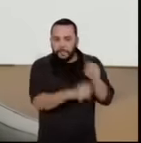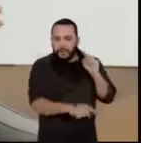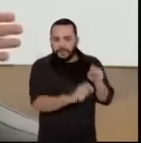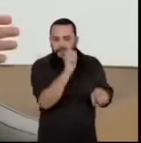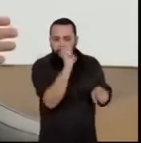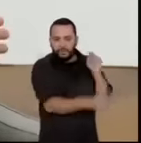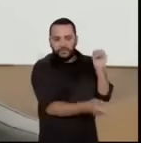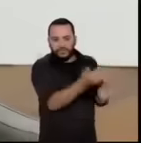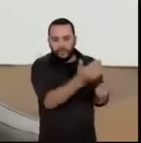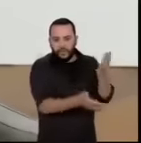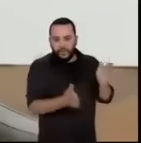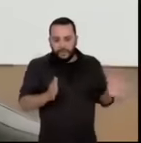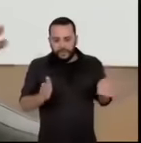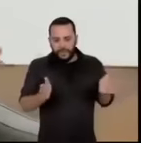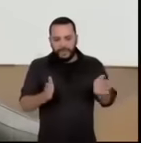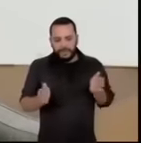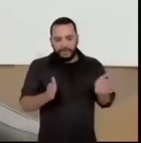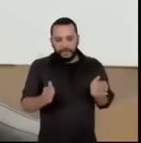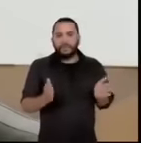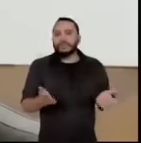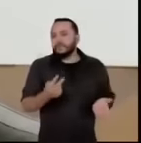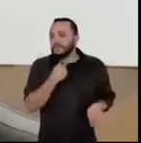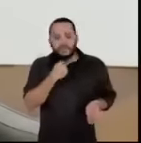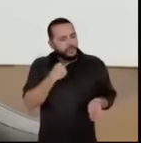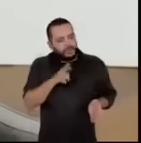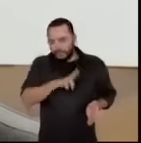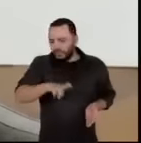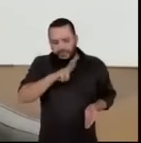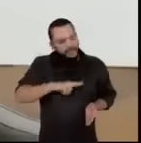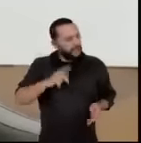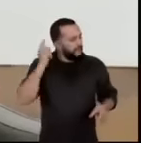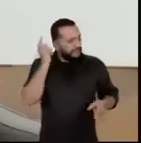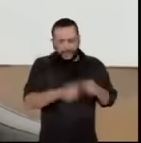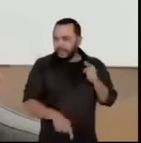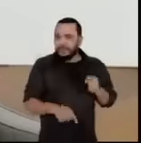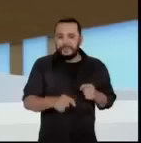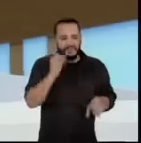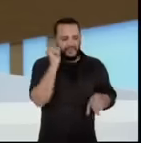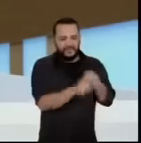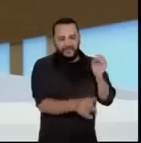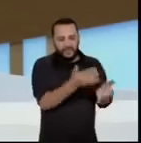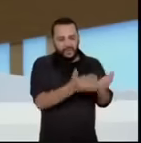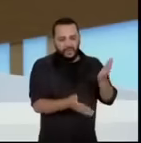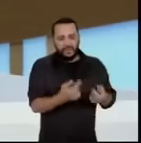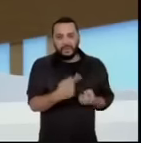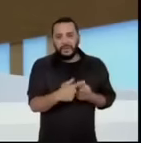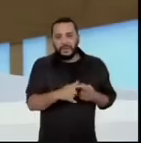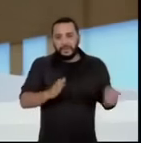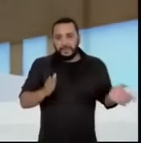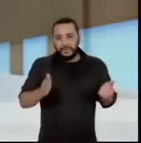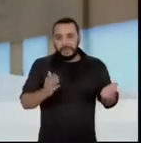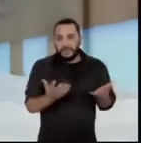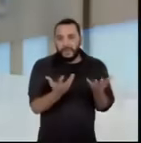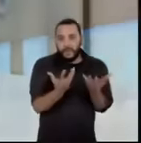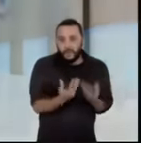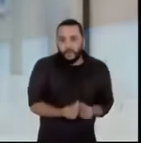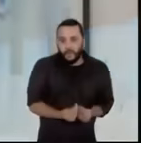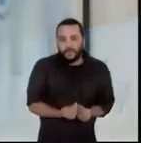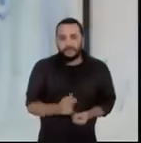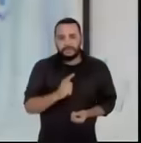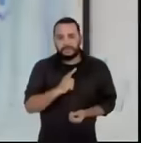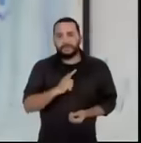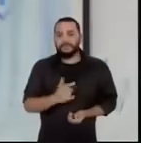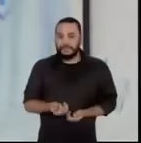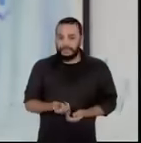fogo nesse período, sob qualquer hipótese, sob qualquer argumento, do uso do fogo nesse período seco. Portanto, o